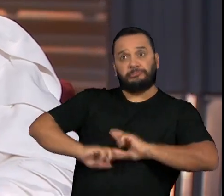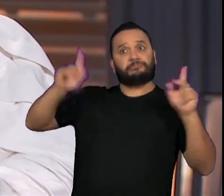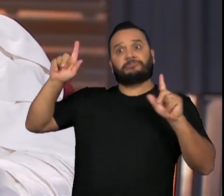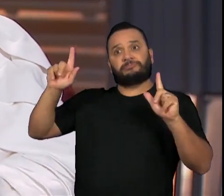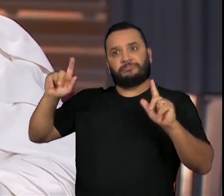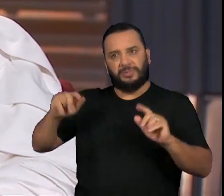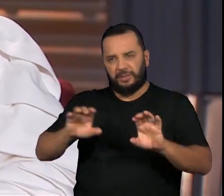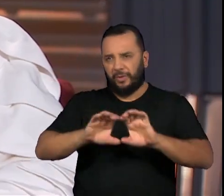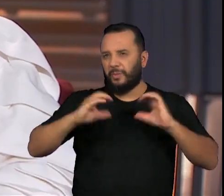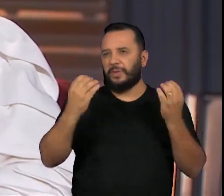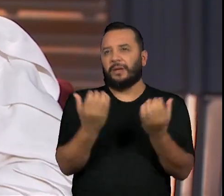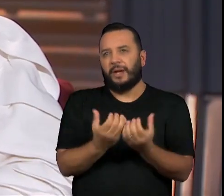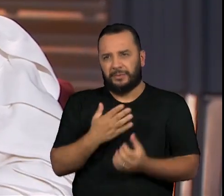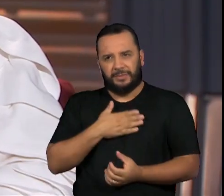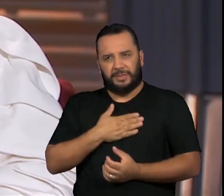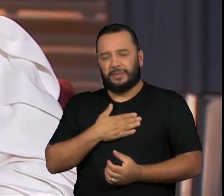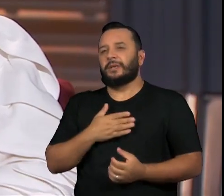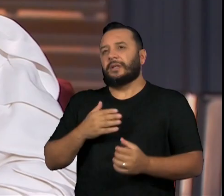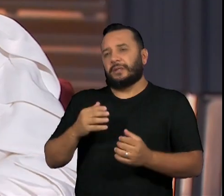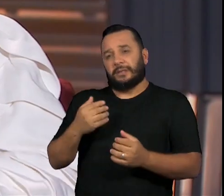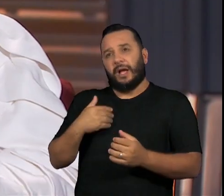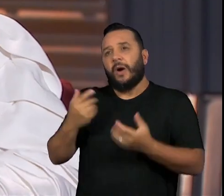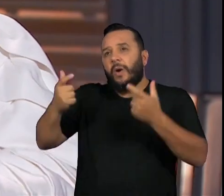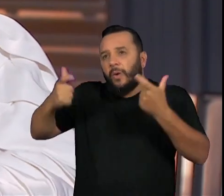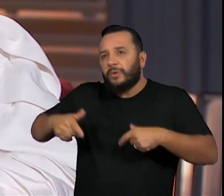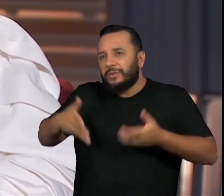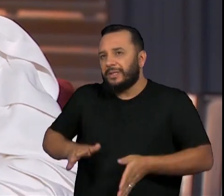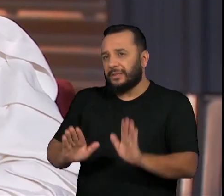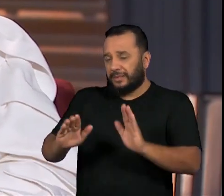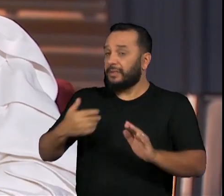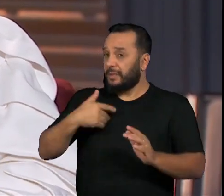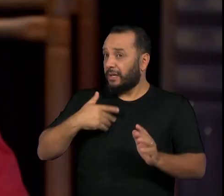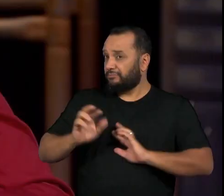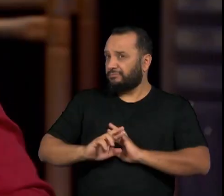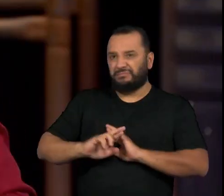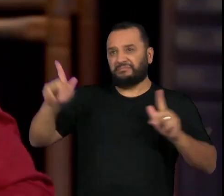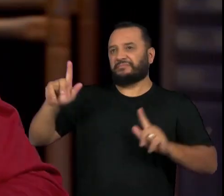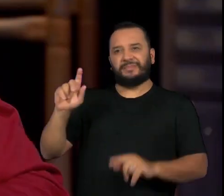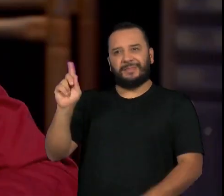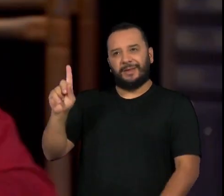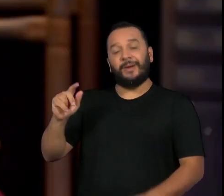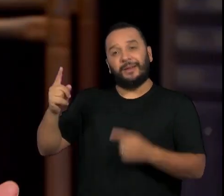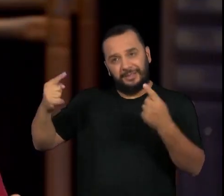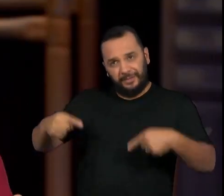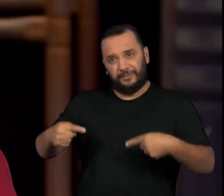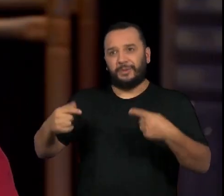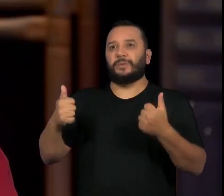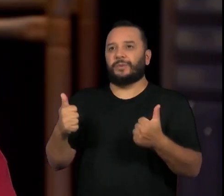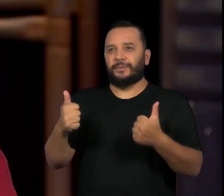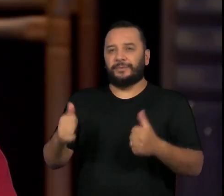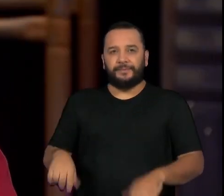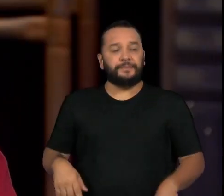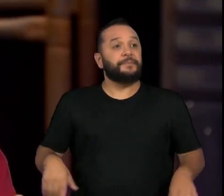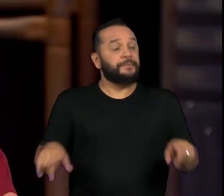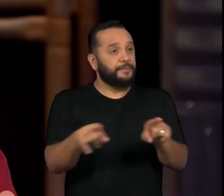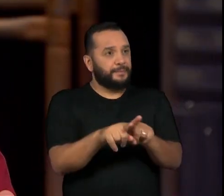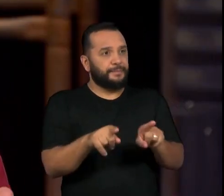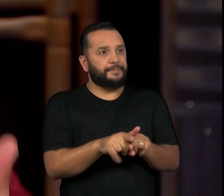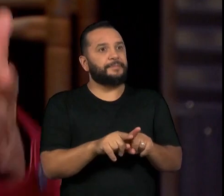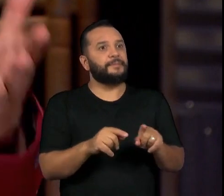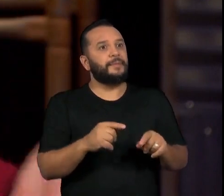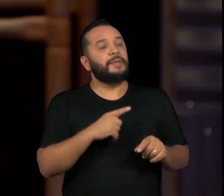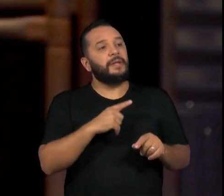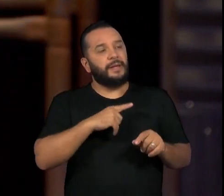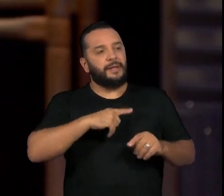minha comunidade, da minha origem. Então, é um desafio um pouco complexo. Você usa a moda